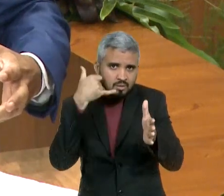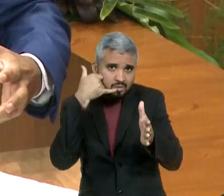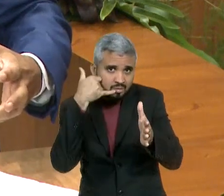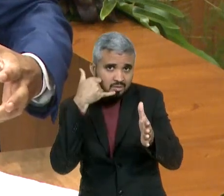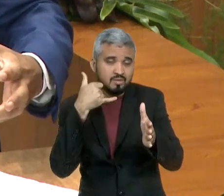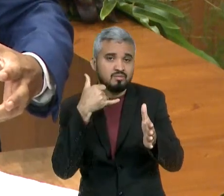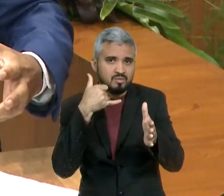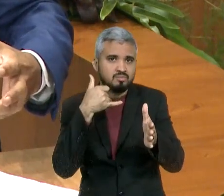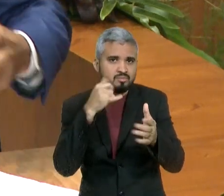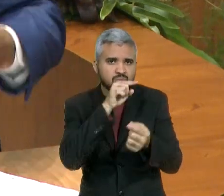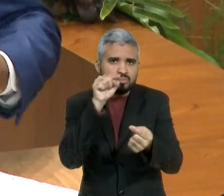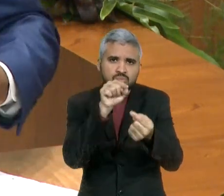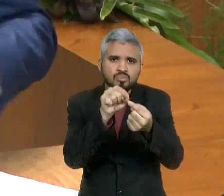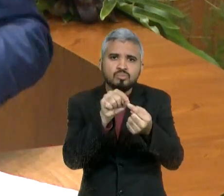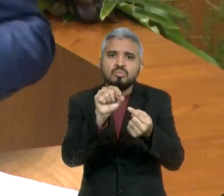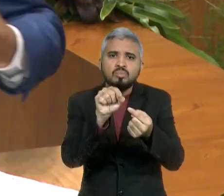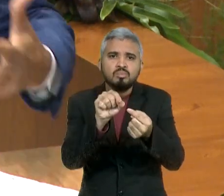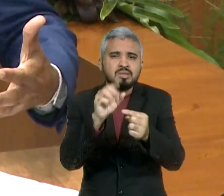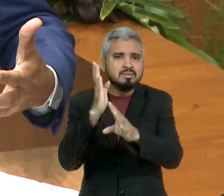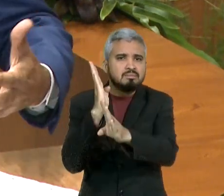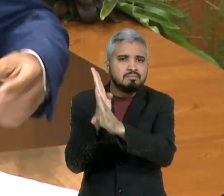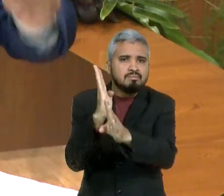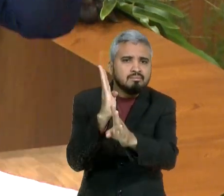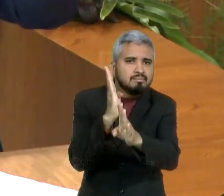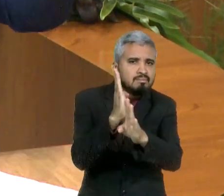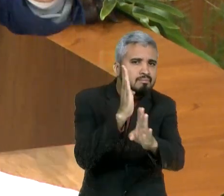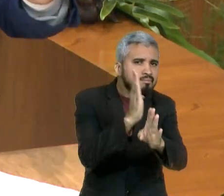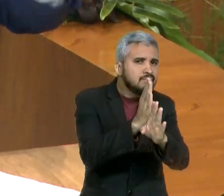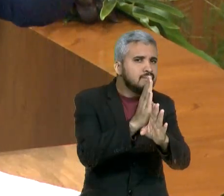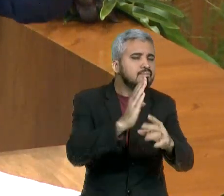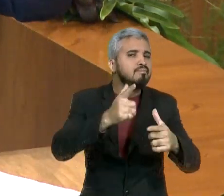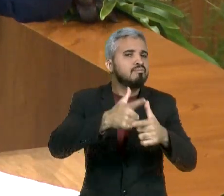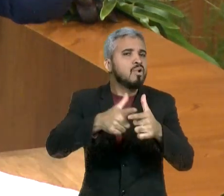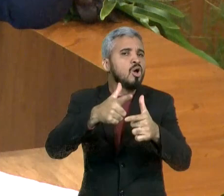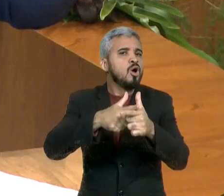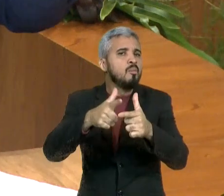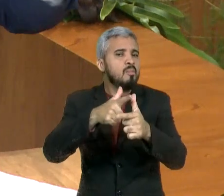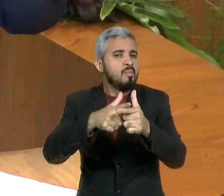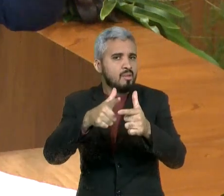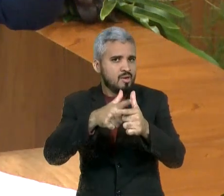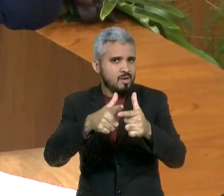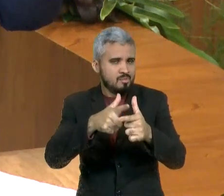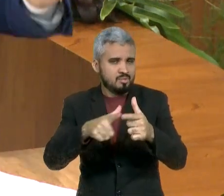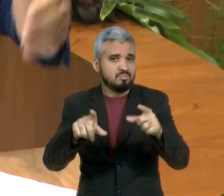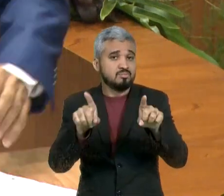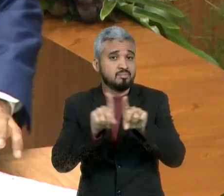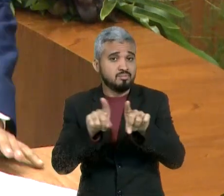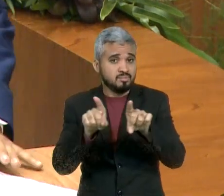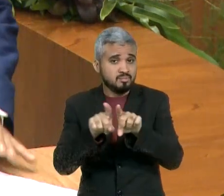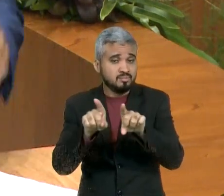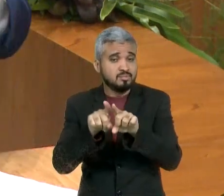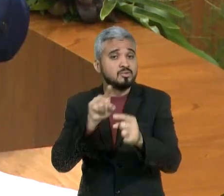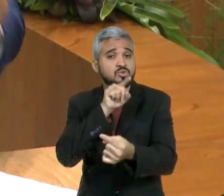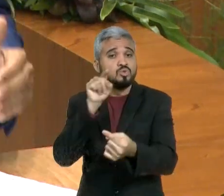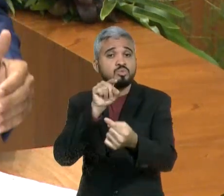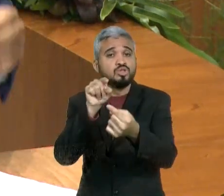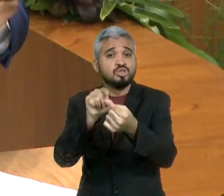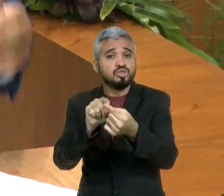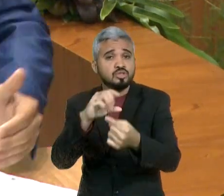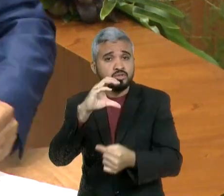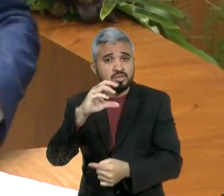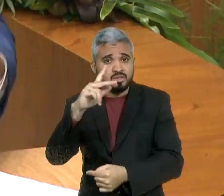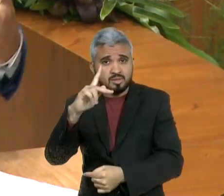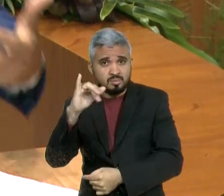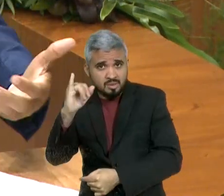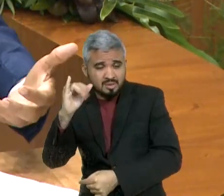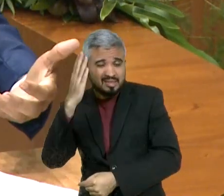problemas. Identificar os principais problemas. E, posteriormente, o objetivo da CPI é solucionar